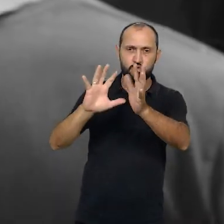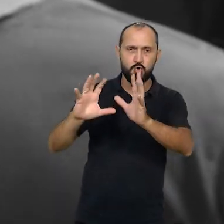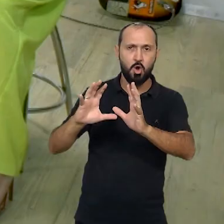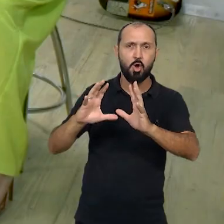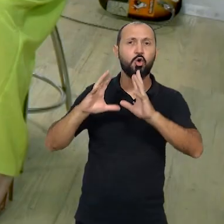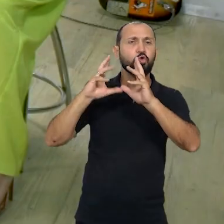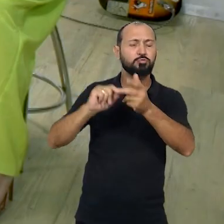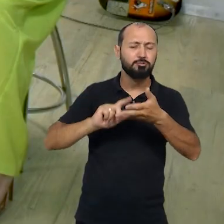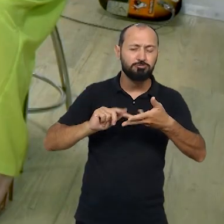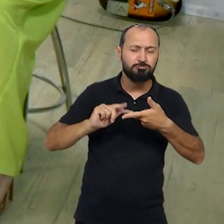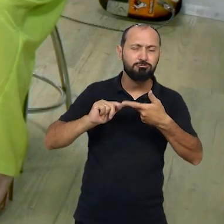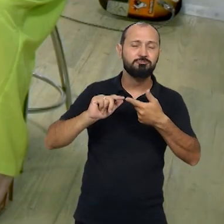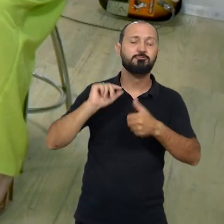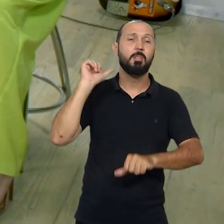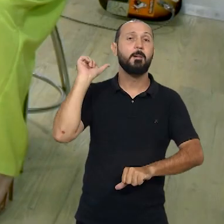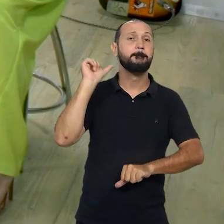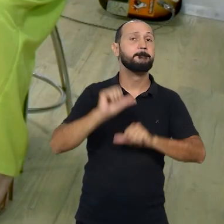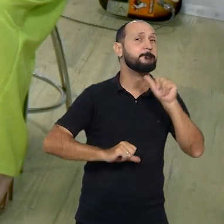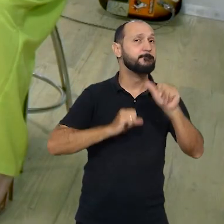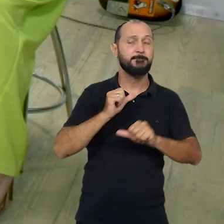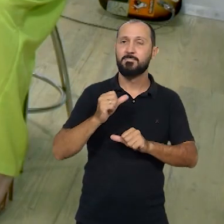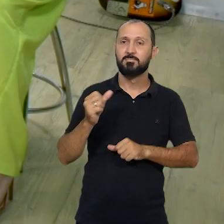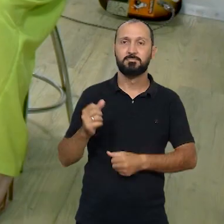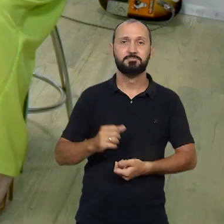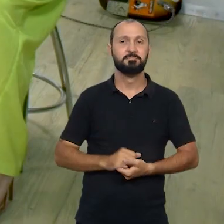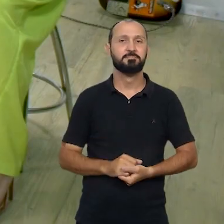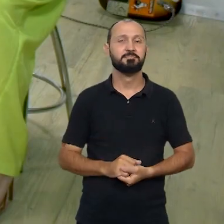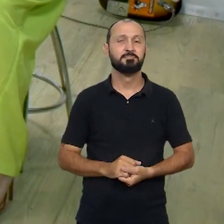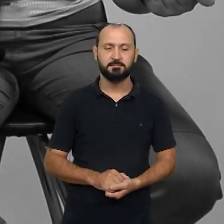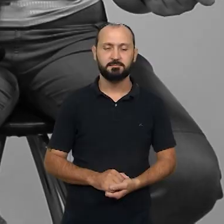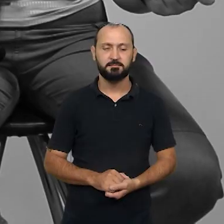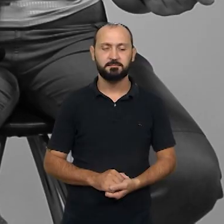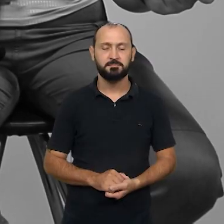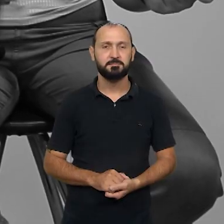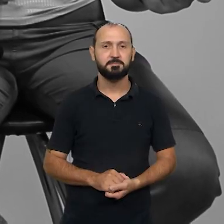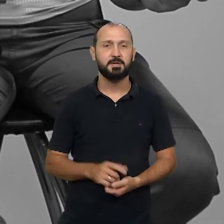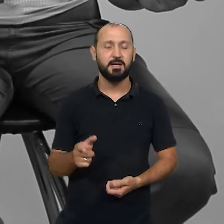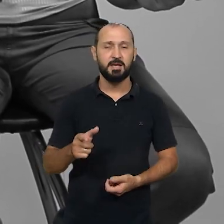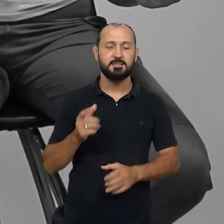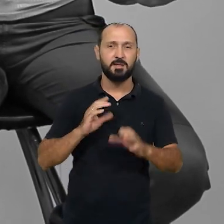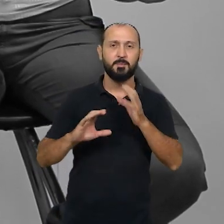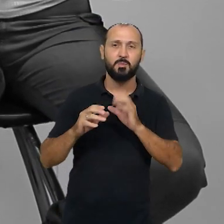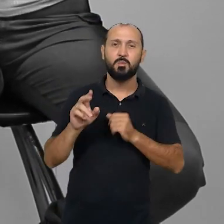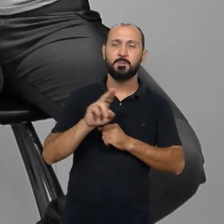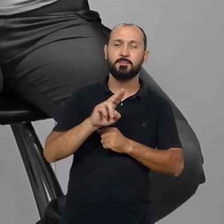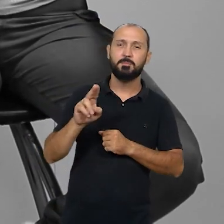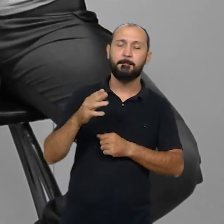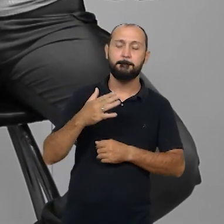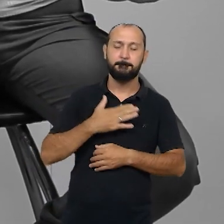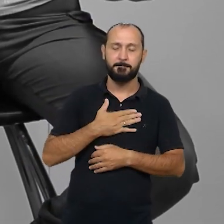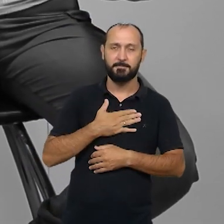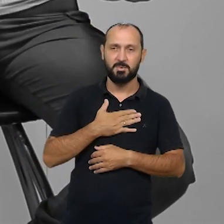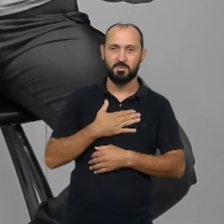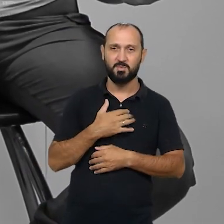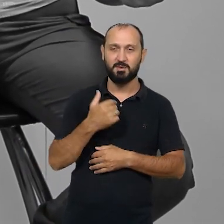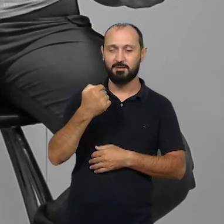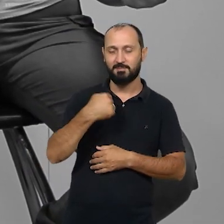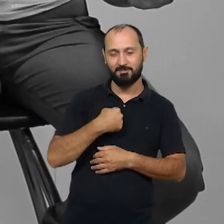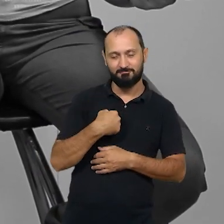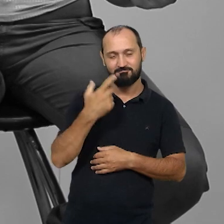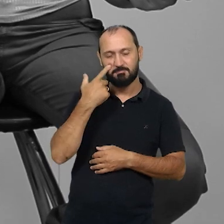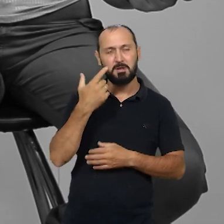da arte, né? A gente teve que literalmente mudar o modo de viver ali a arte. Se você é dançarino, que foi aí que começou